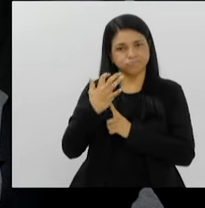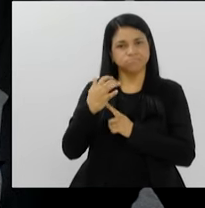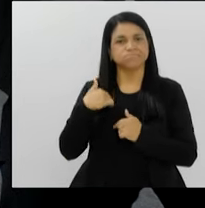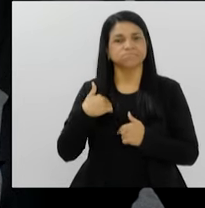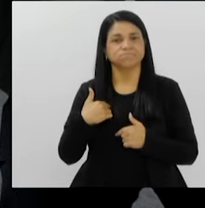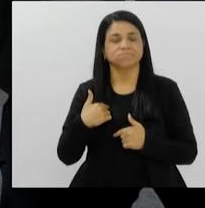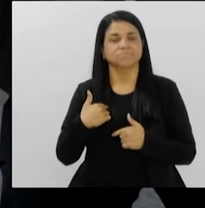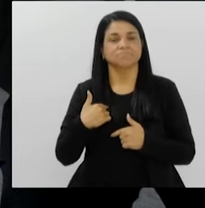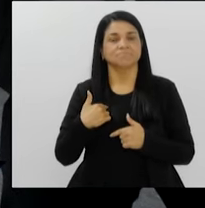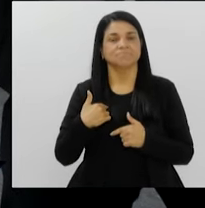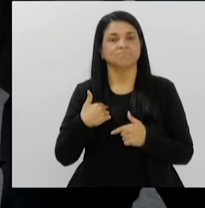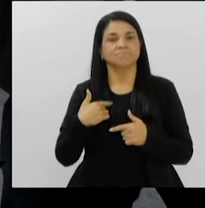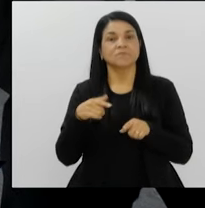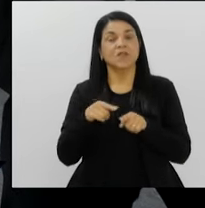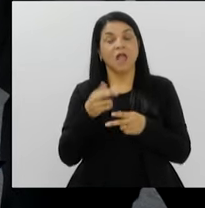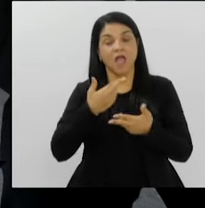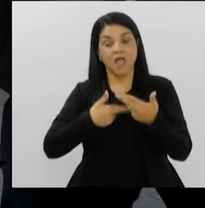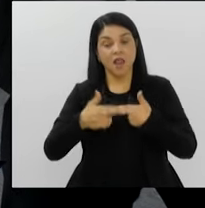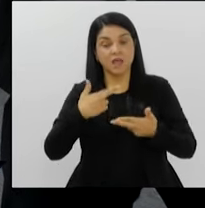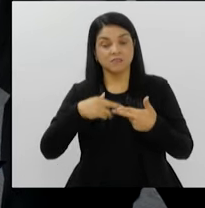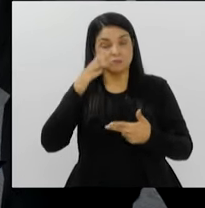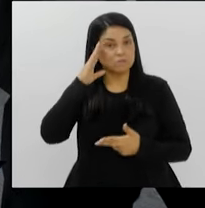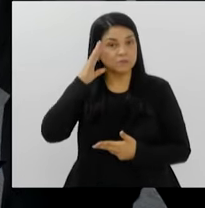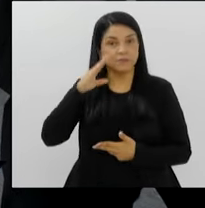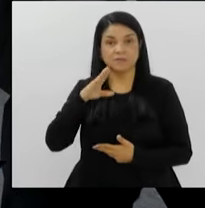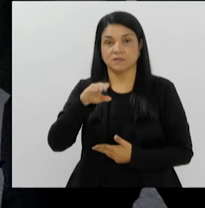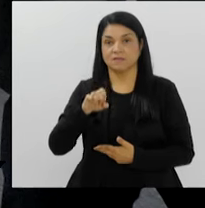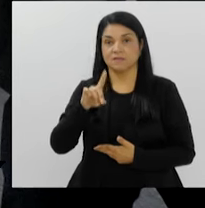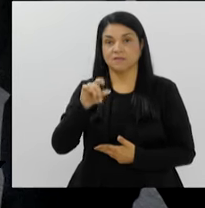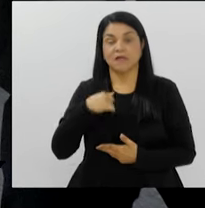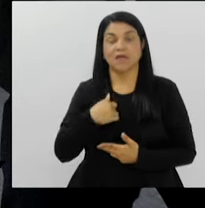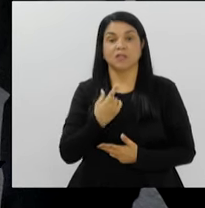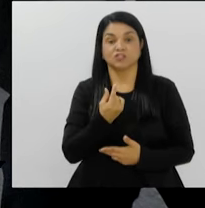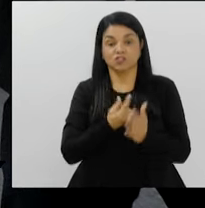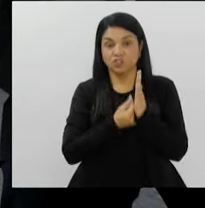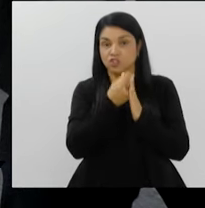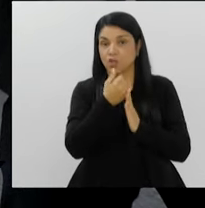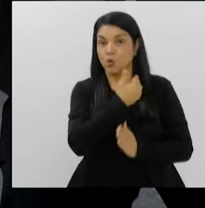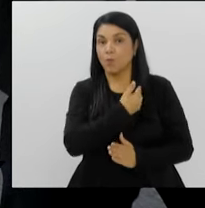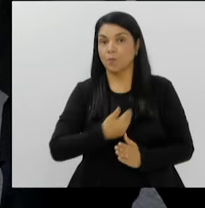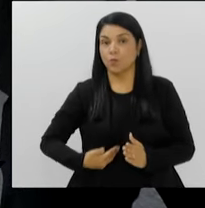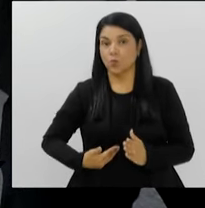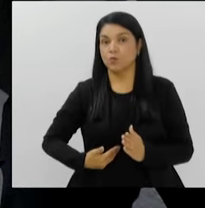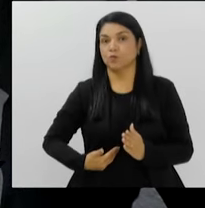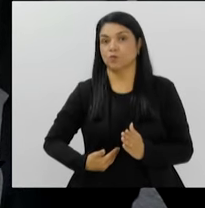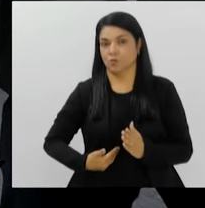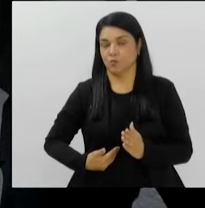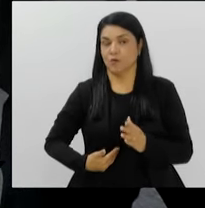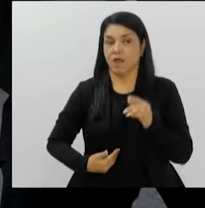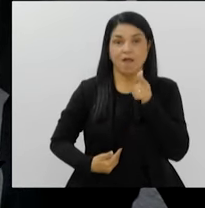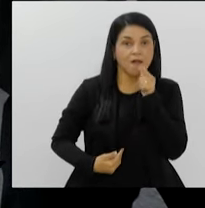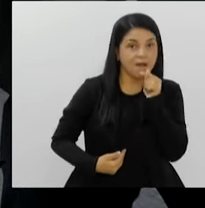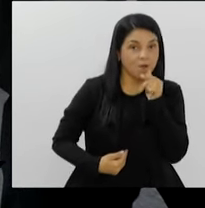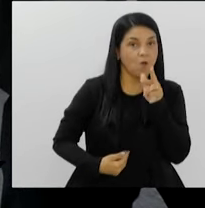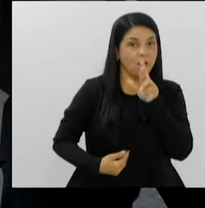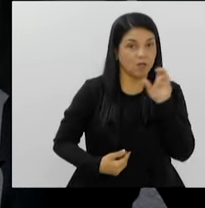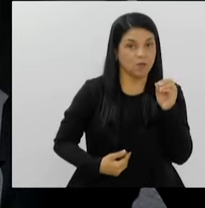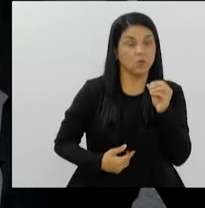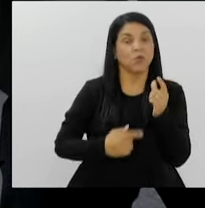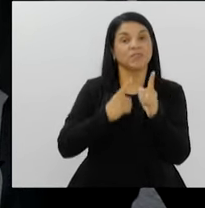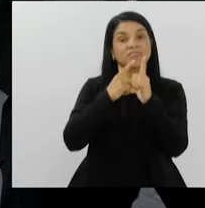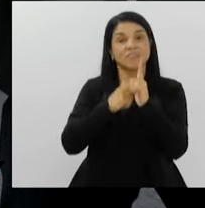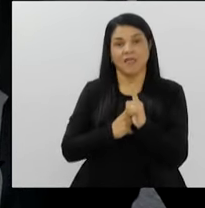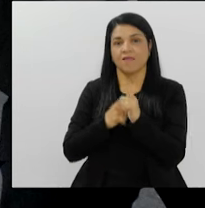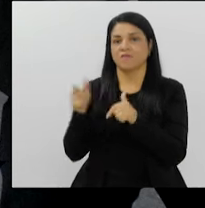do que isso, uma relação com a SEDAI, porque a gente está falando de dinheiro público, dinheiro que a Águas do Rio deve para a SEDAI, vai ter que dar conta da explicação e vai ser aqui na CPI, doa